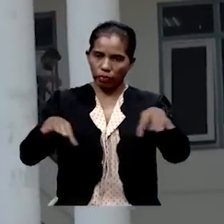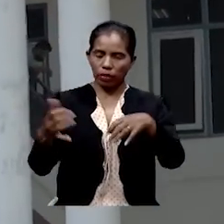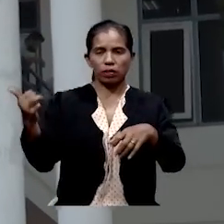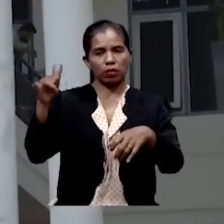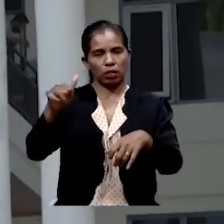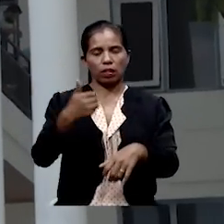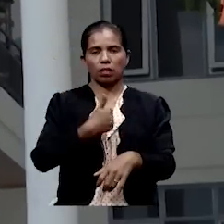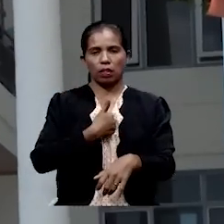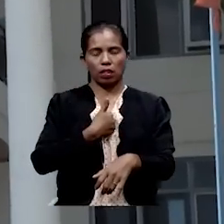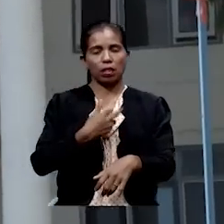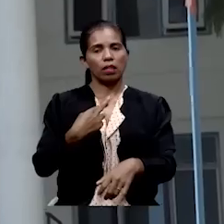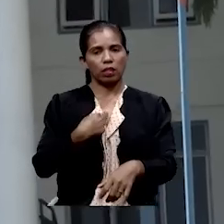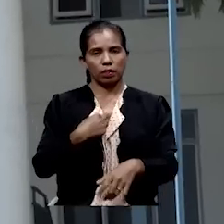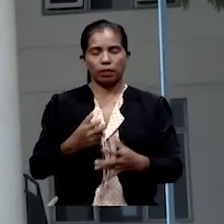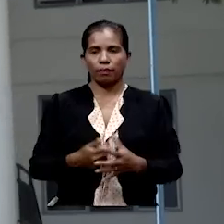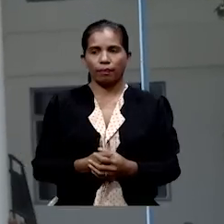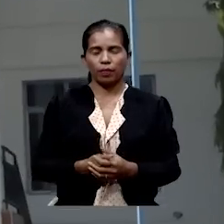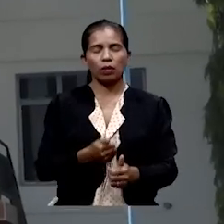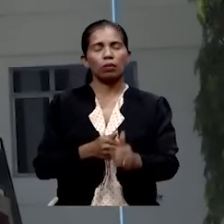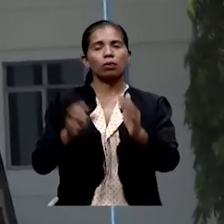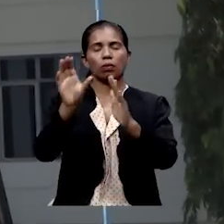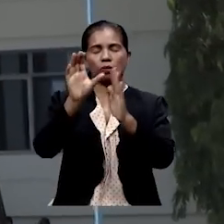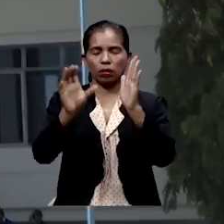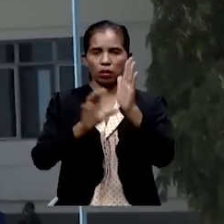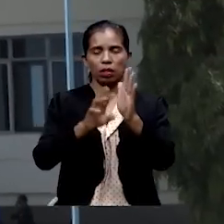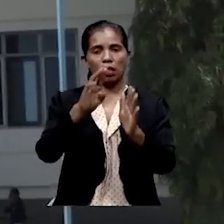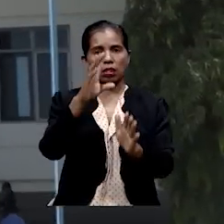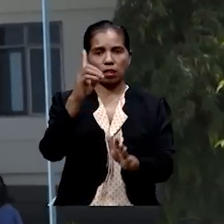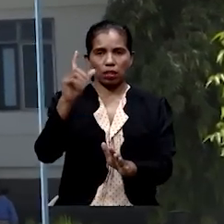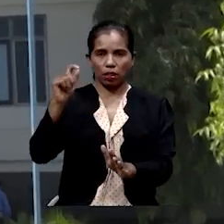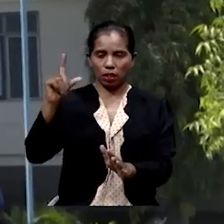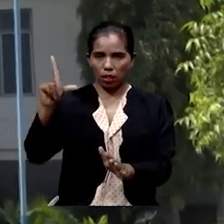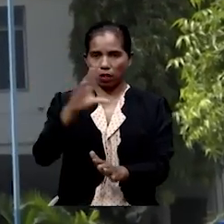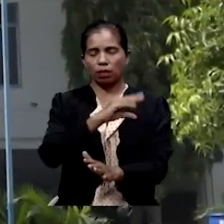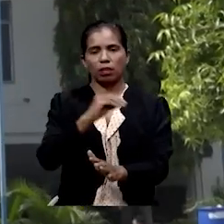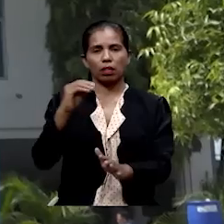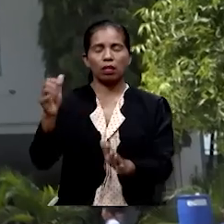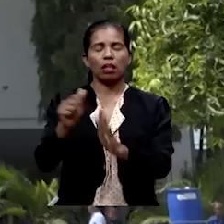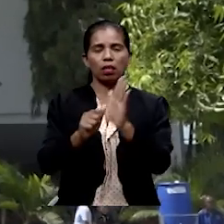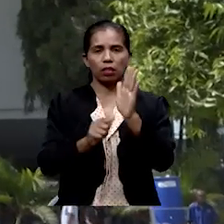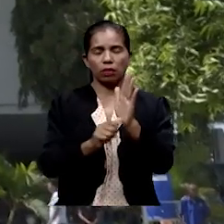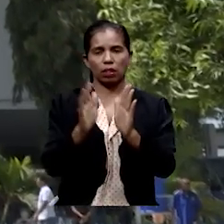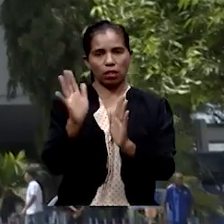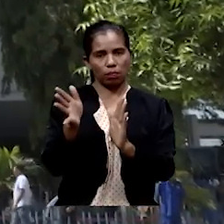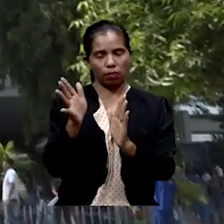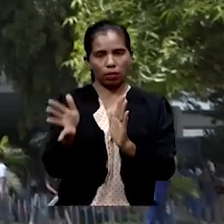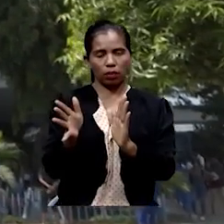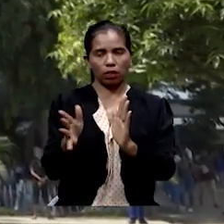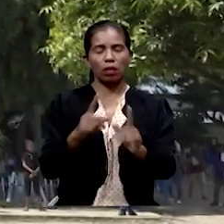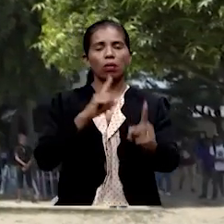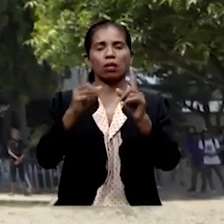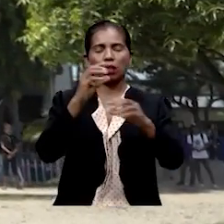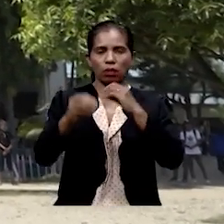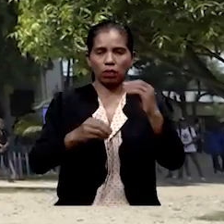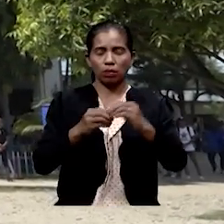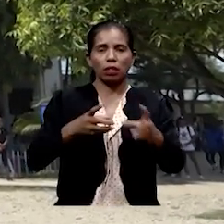Nia Anrasi. Tur Constituição República Democrática Timor-Leste, artigo 59, nebe colia